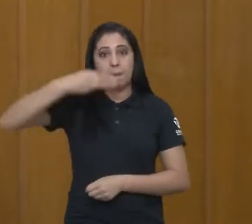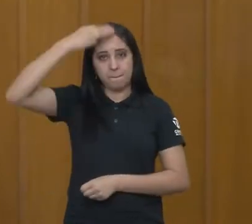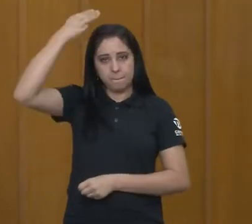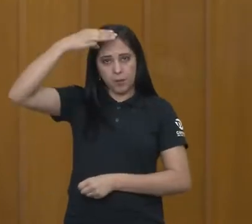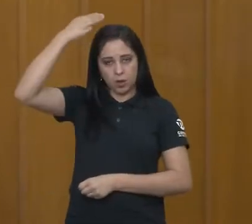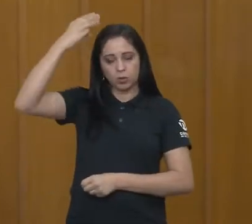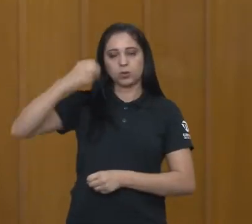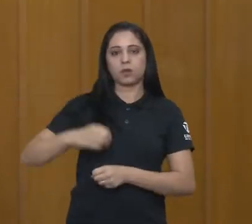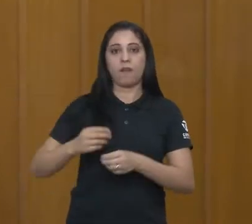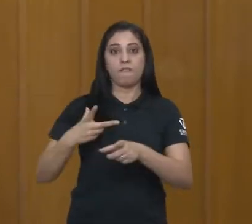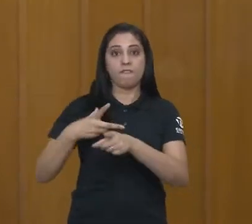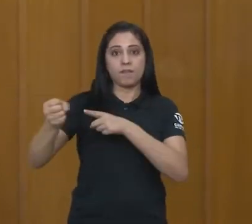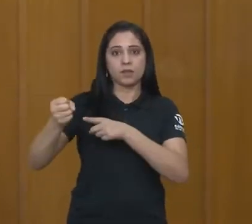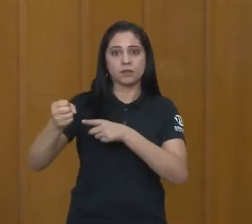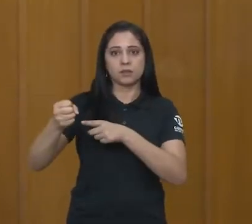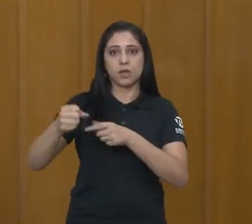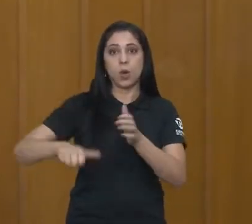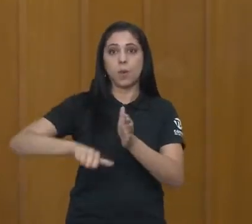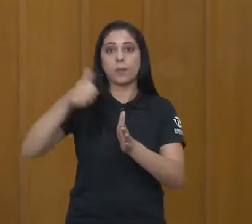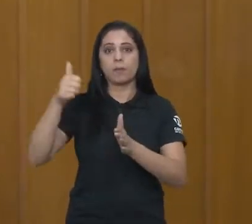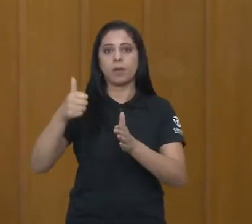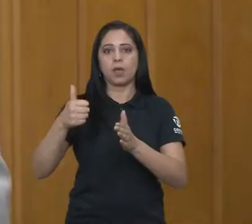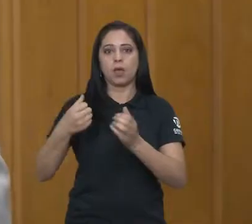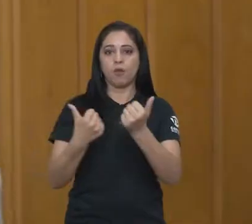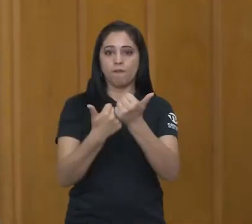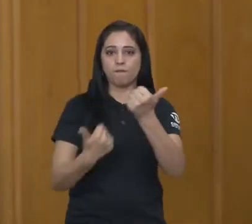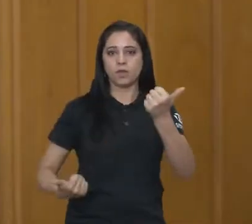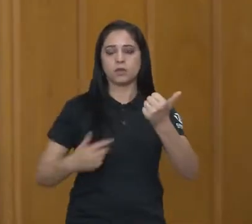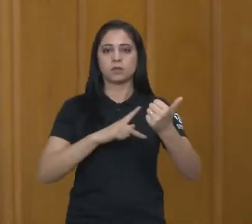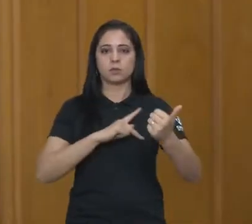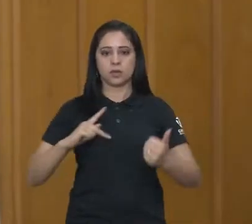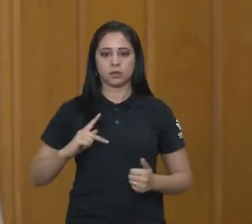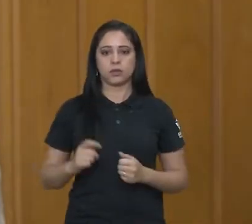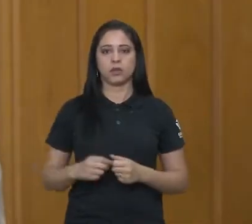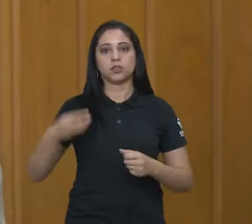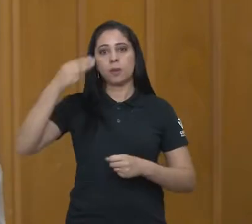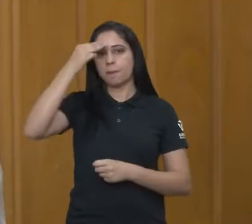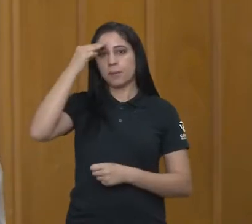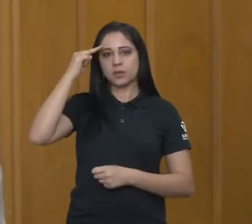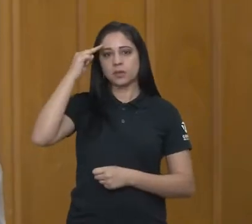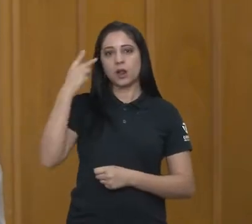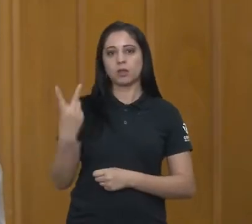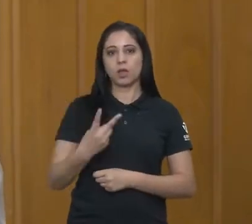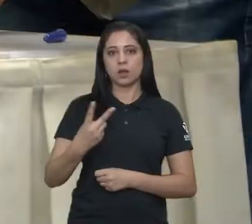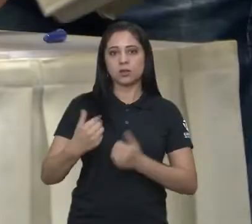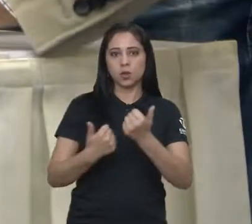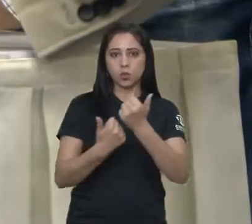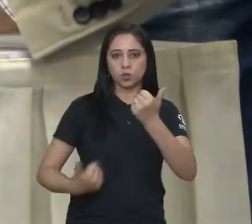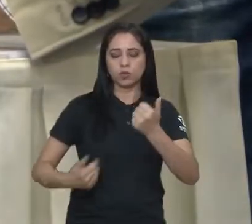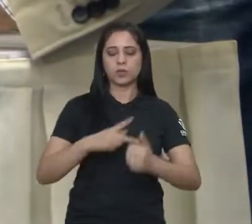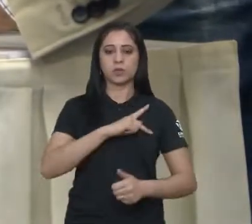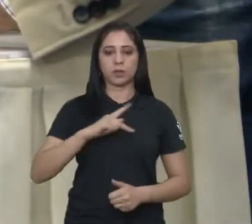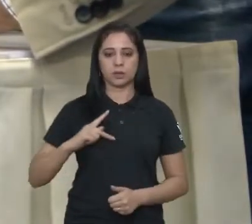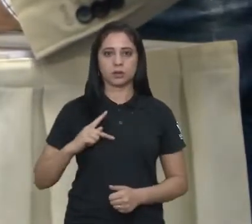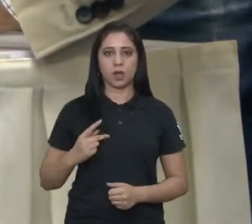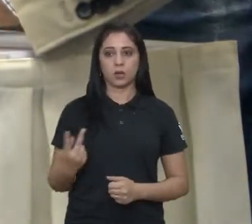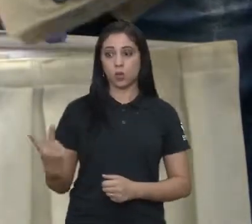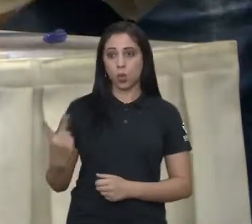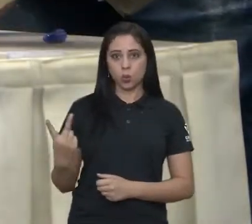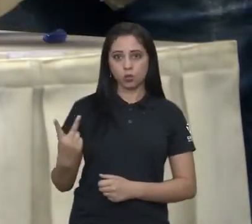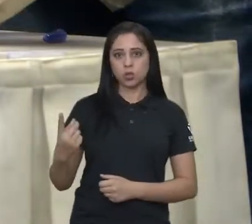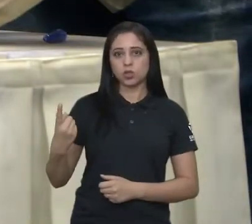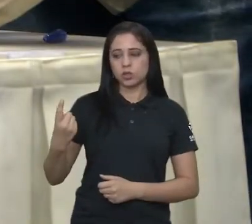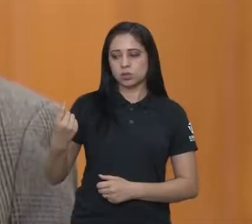Vieira Filho foi eleito primeiro vice-presidente e Marcelo Garcia o segundo vice-presidente, ambos com 16